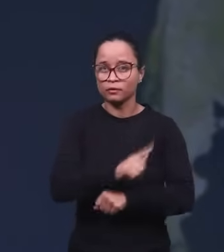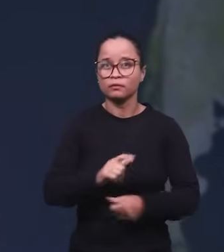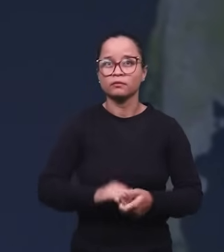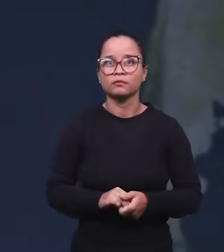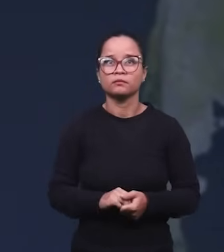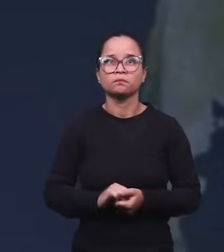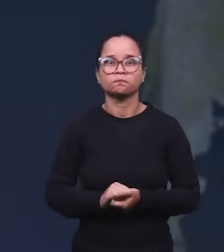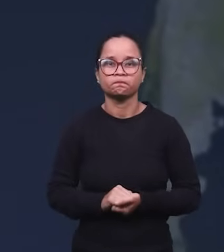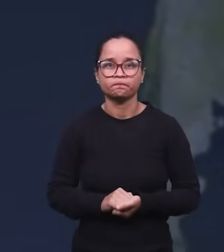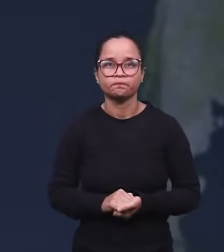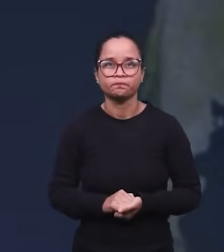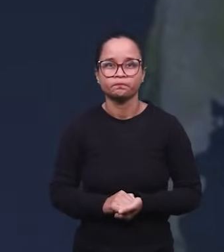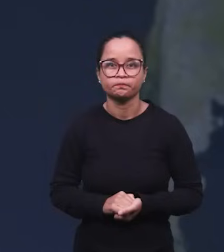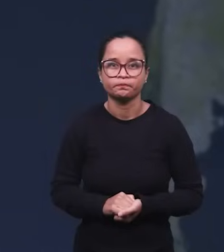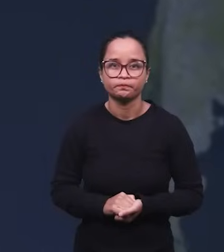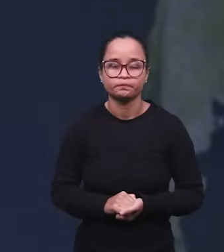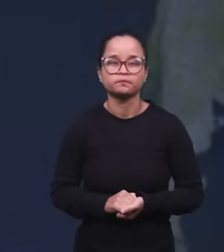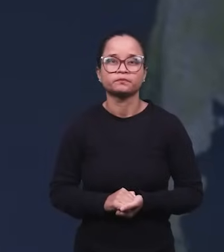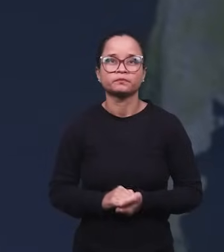esses seminários,